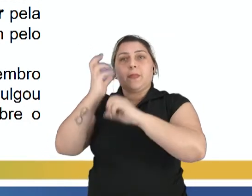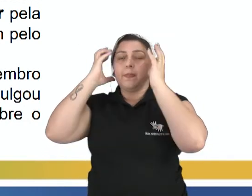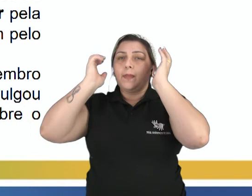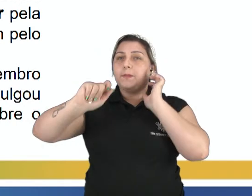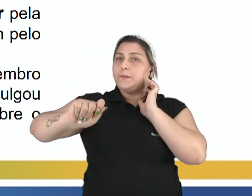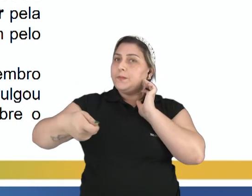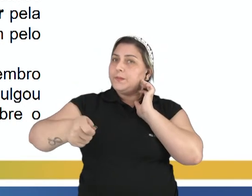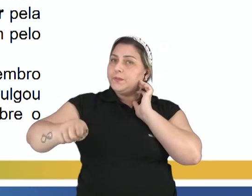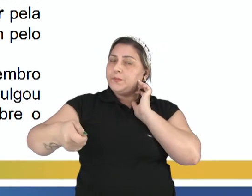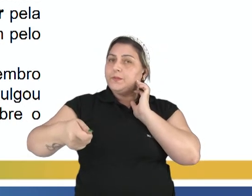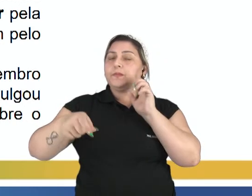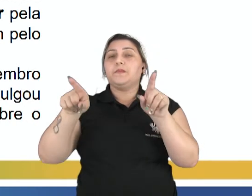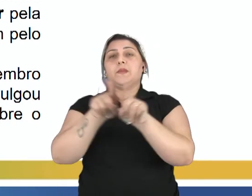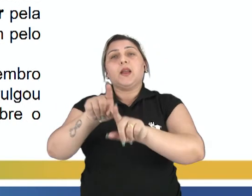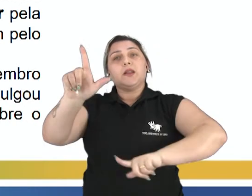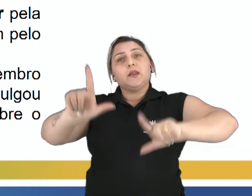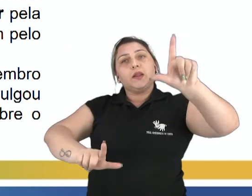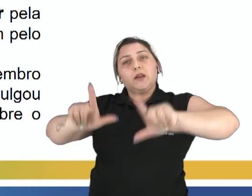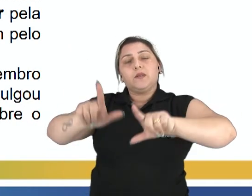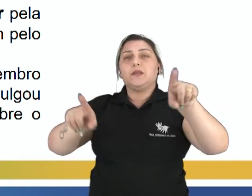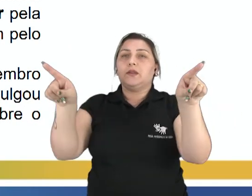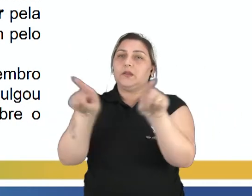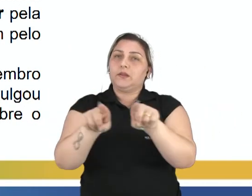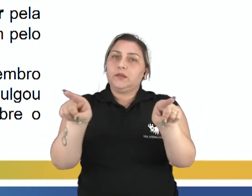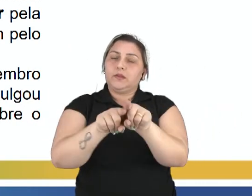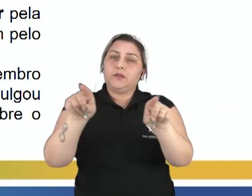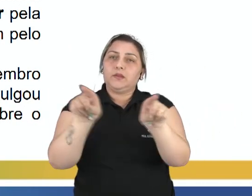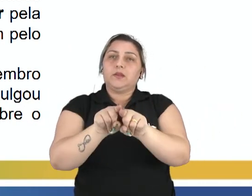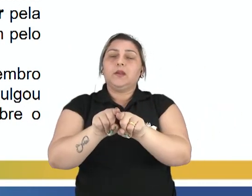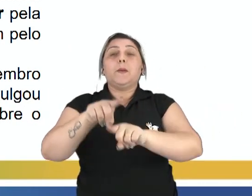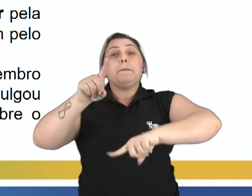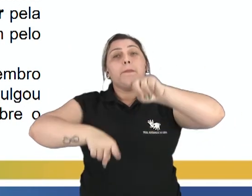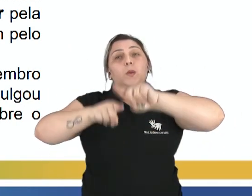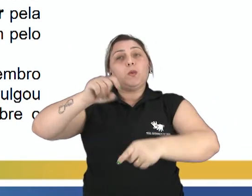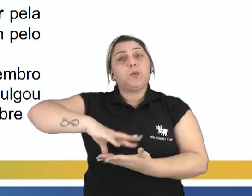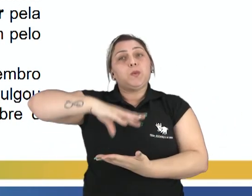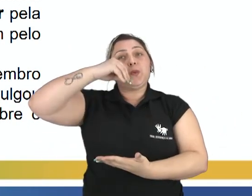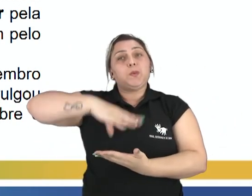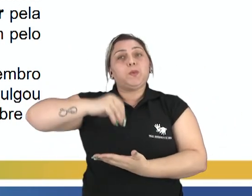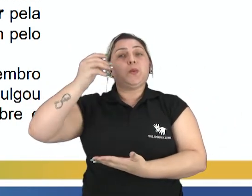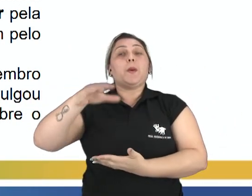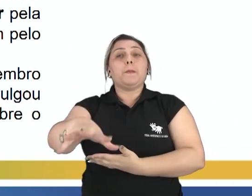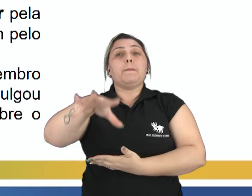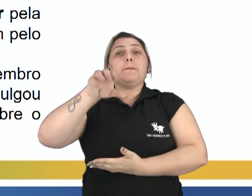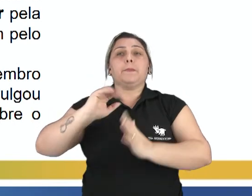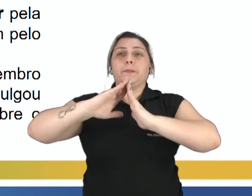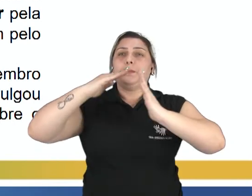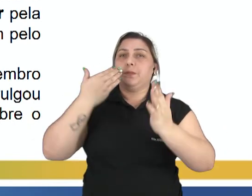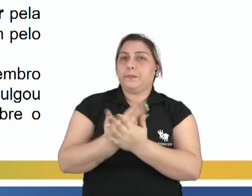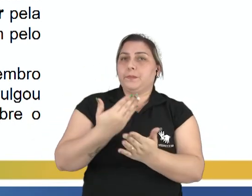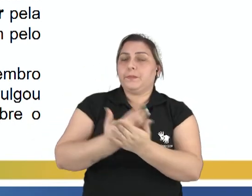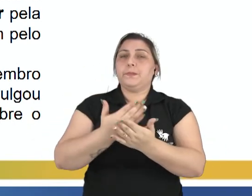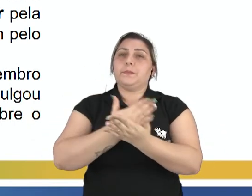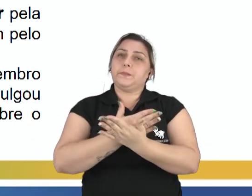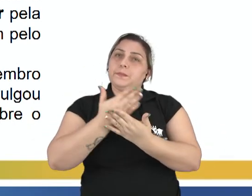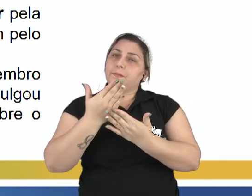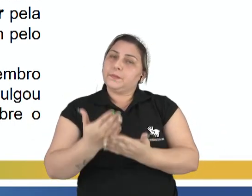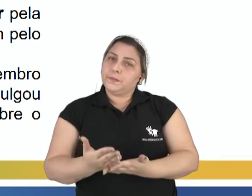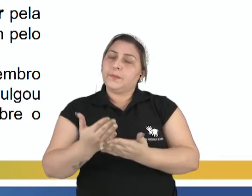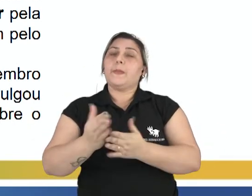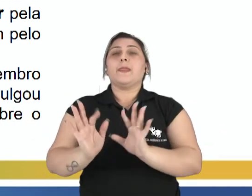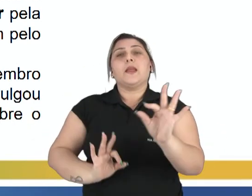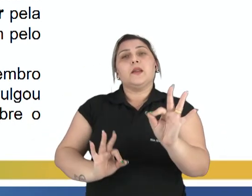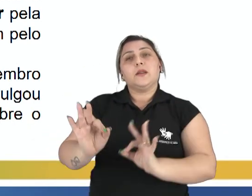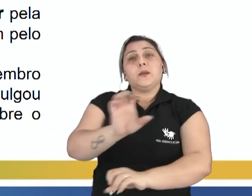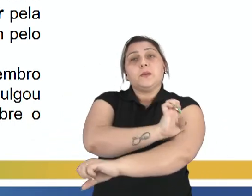com audioaula, pela televisão e também pelo material impresso adquirido nas escolas. Inicialmente, a SEI